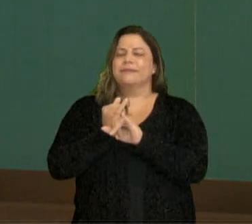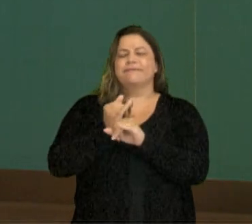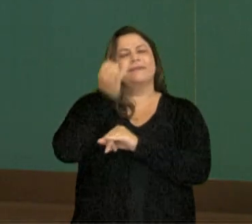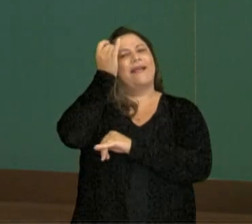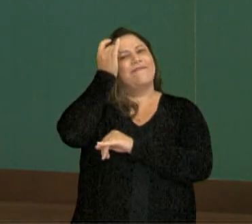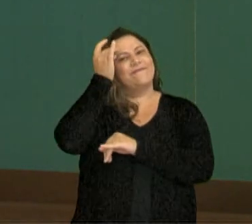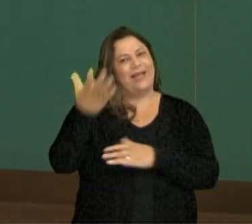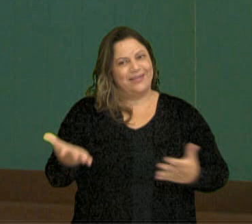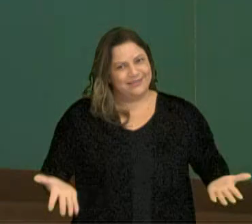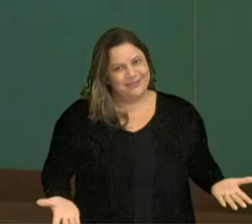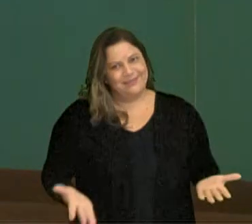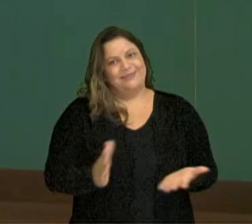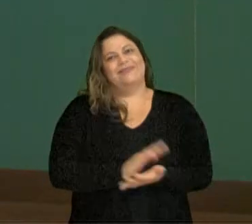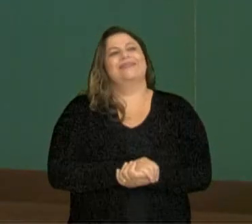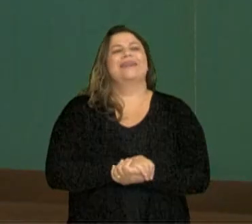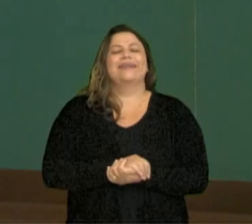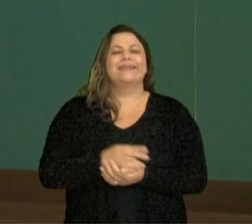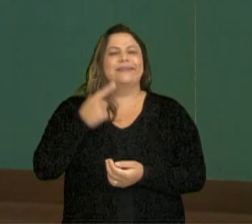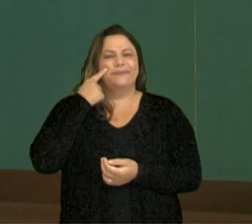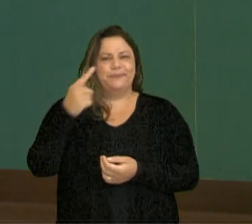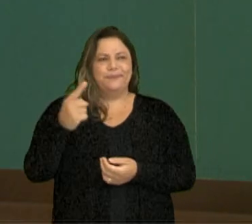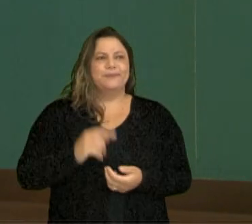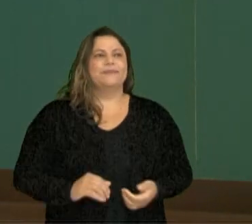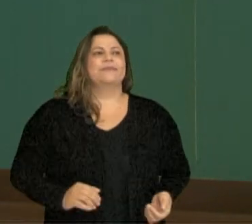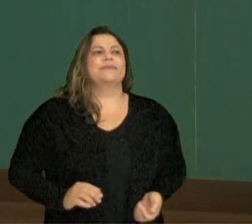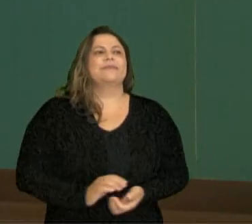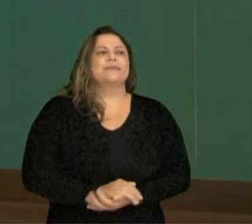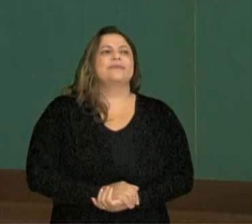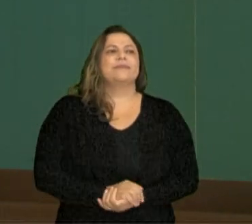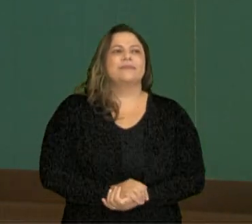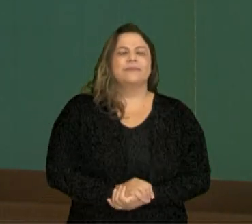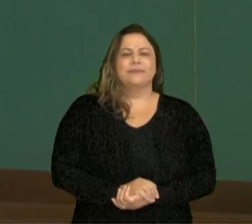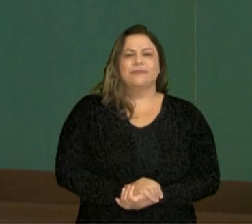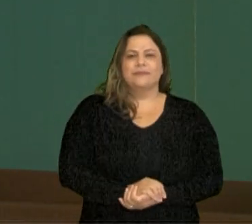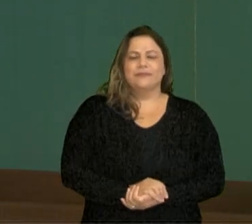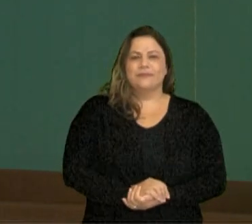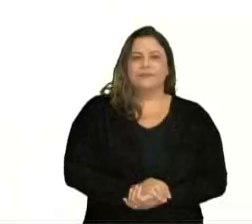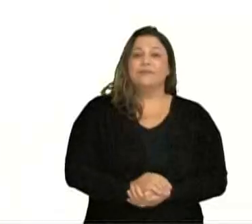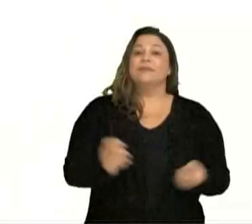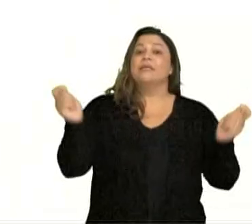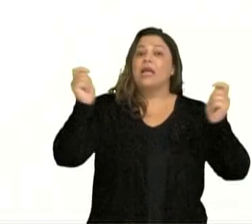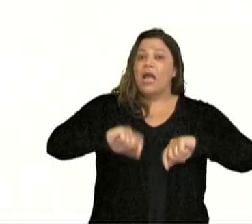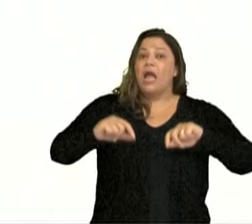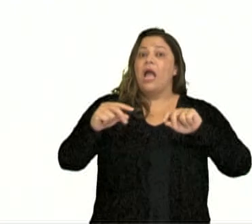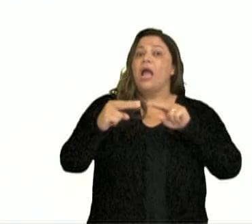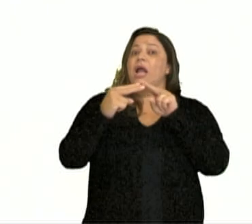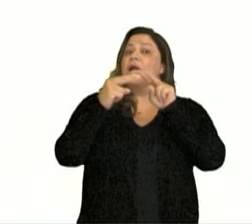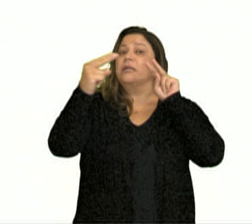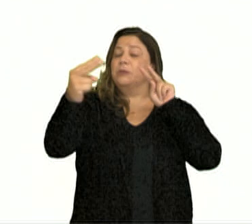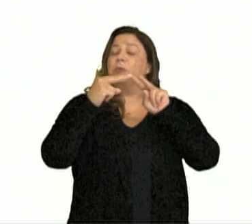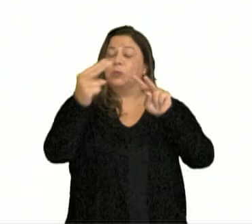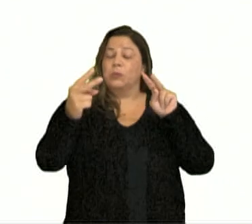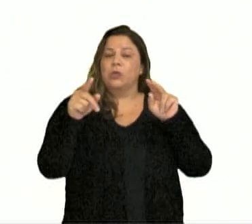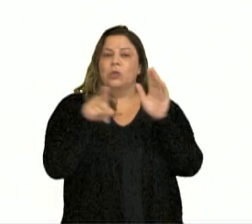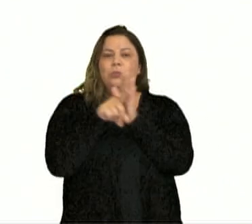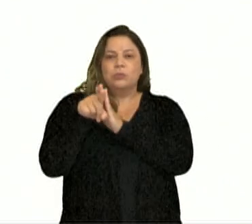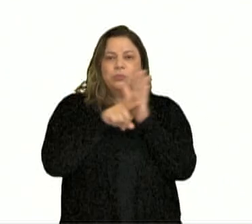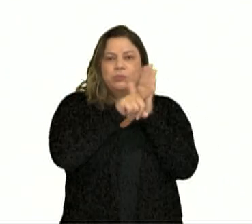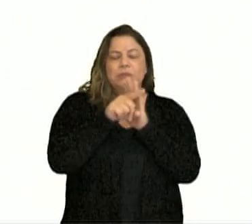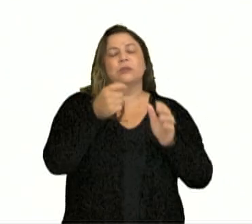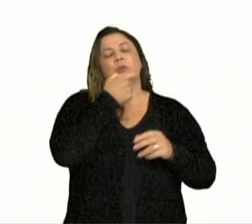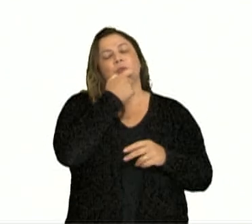né? Então vamos lá, vamos ver o dicionário online. No dicionário eletrônico, você pode pesquisar do inglês